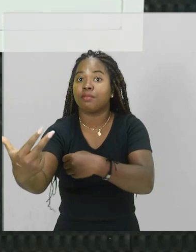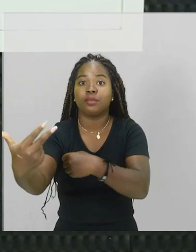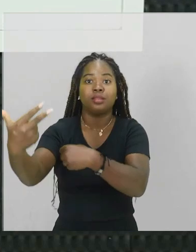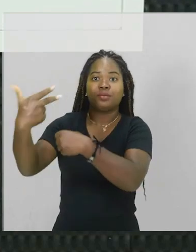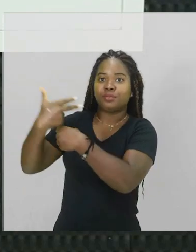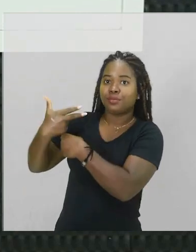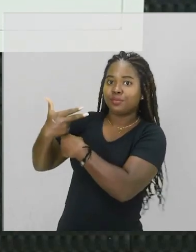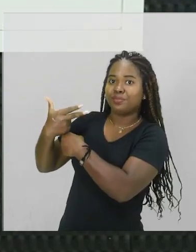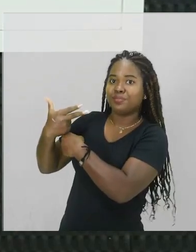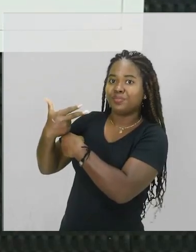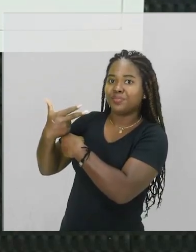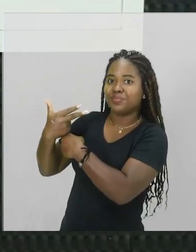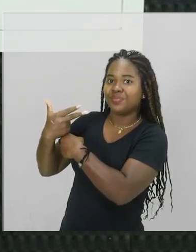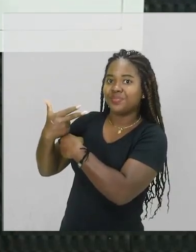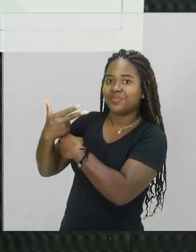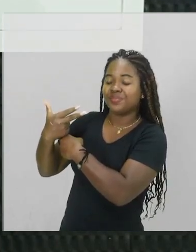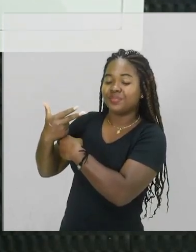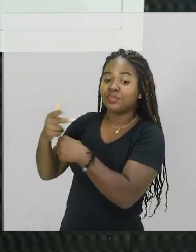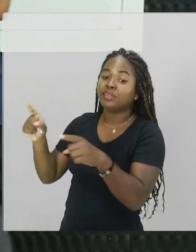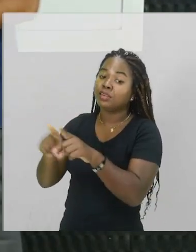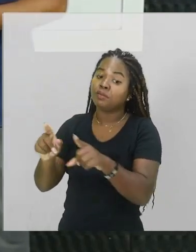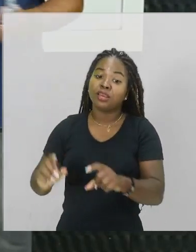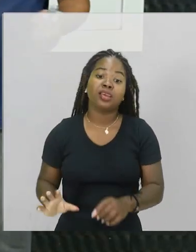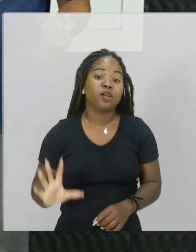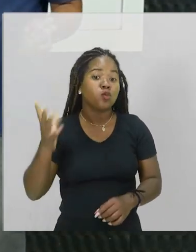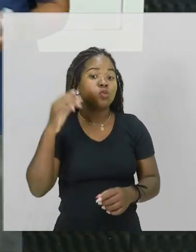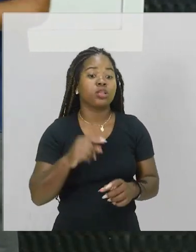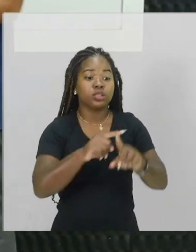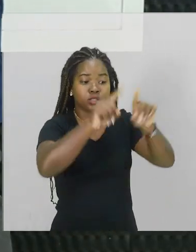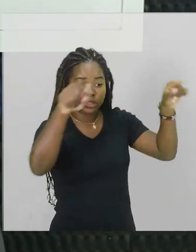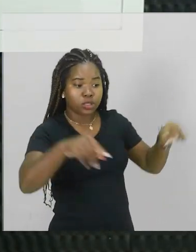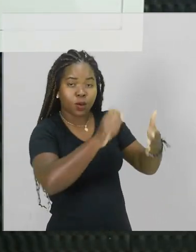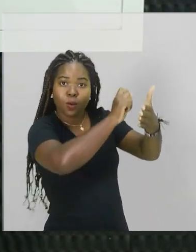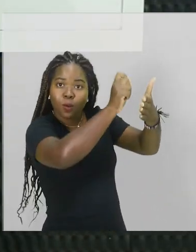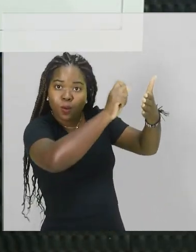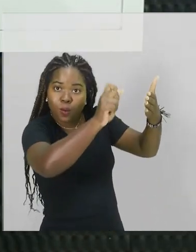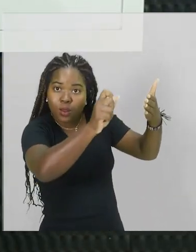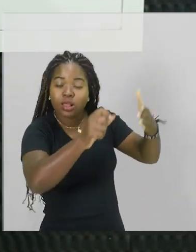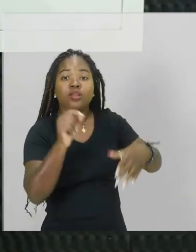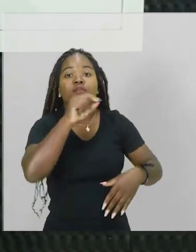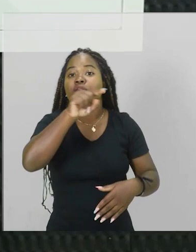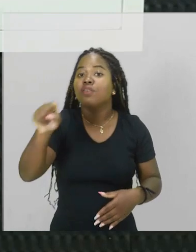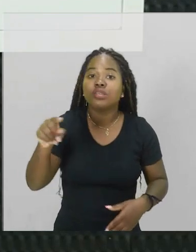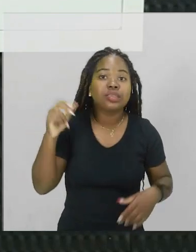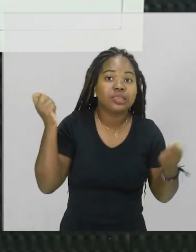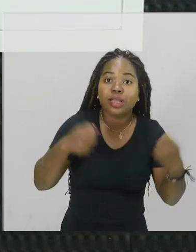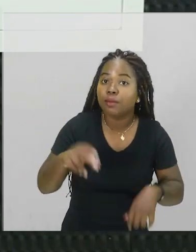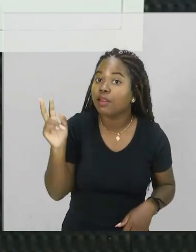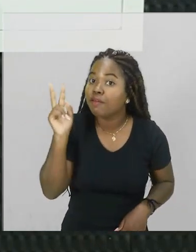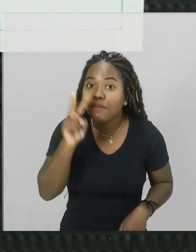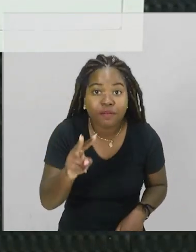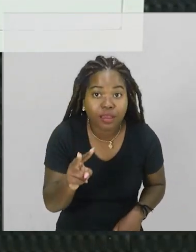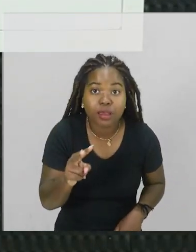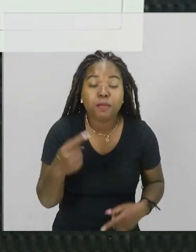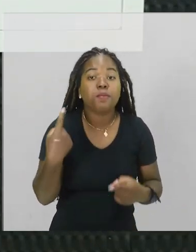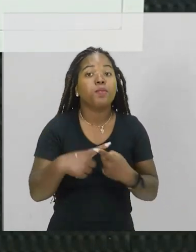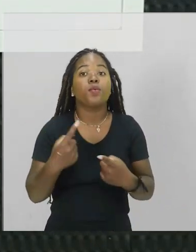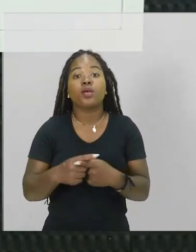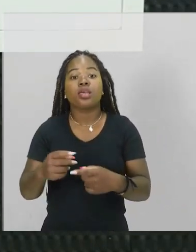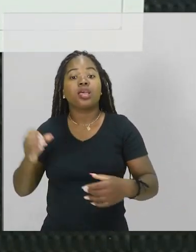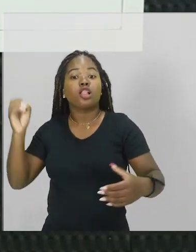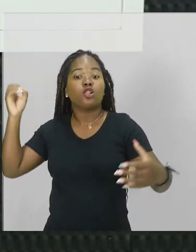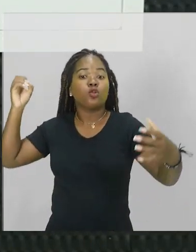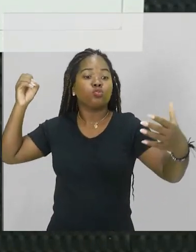frente. A mesma coisa acontece com o quadro. Vocês só conseguem visualizar o quadro porque a luz está incidida pelo